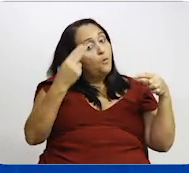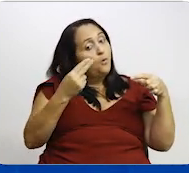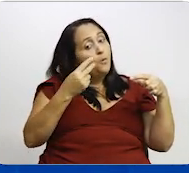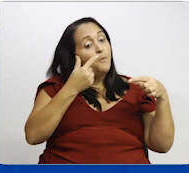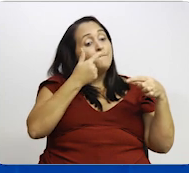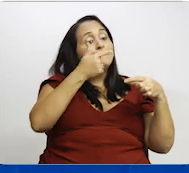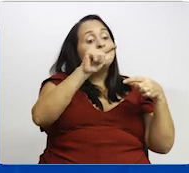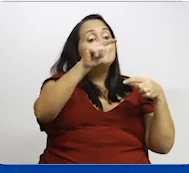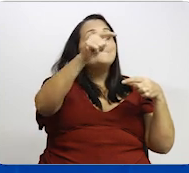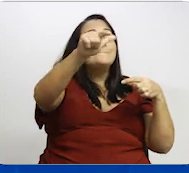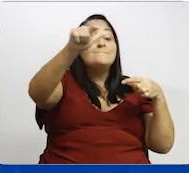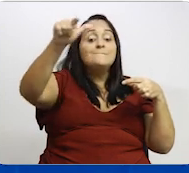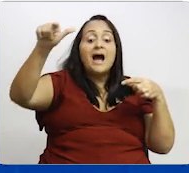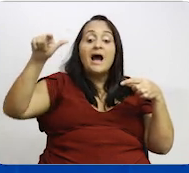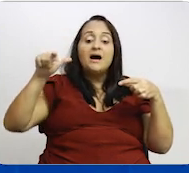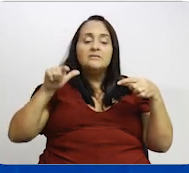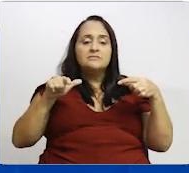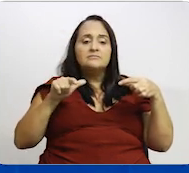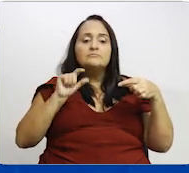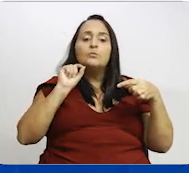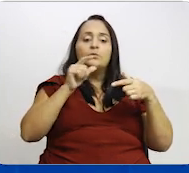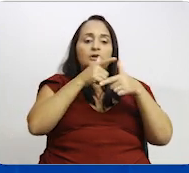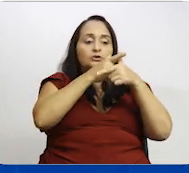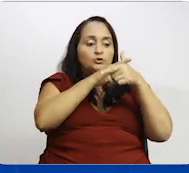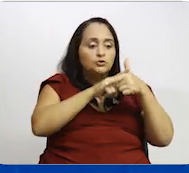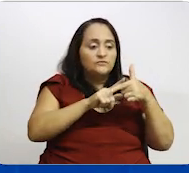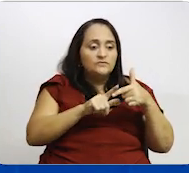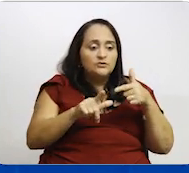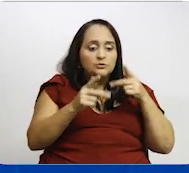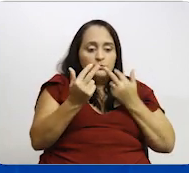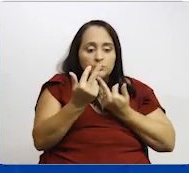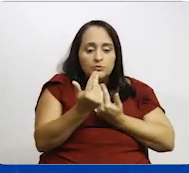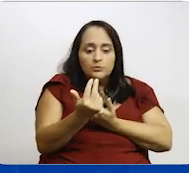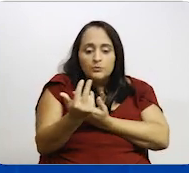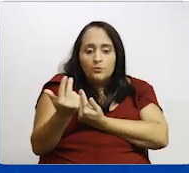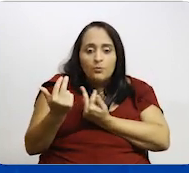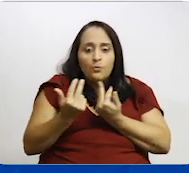iguais. Uma fração representa uma